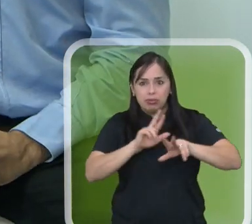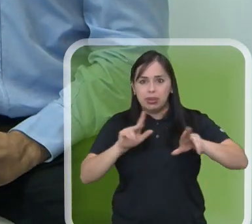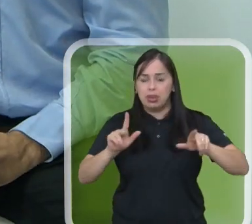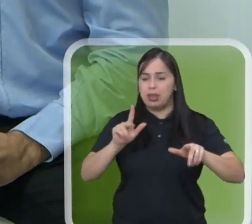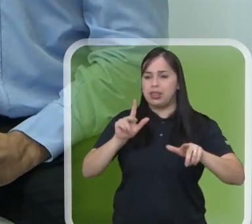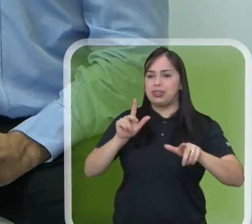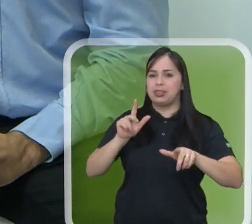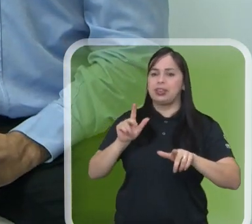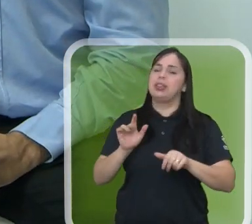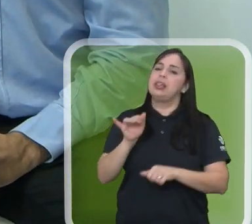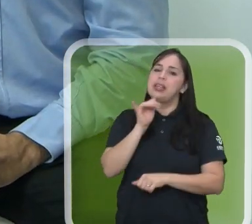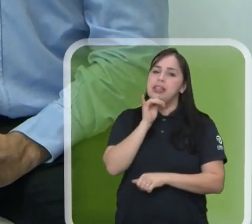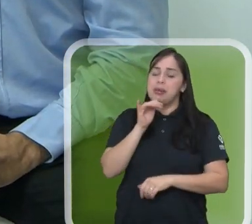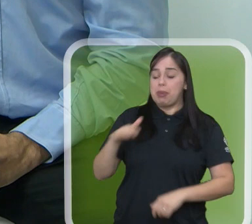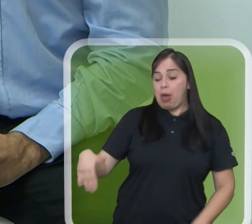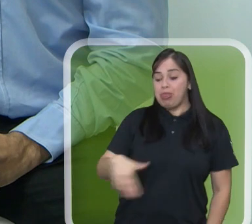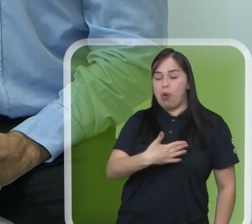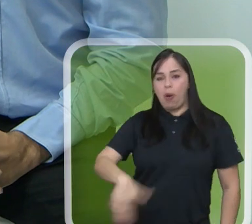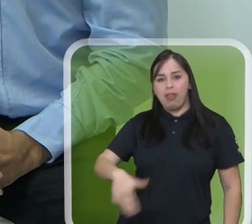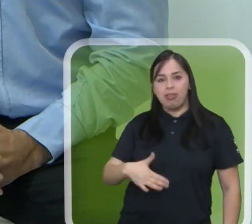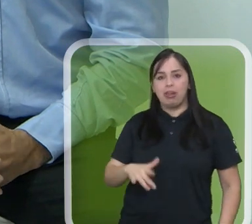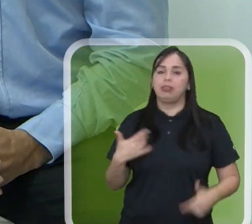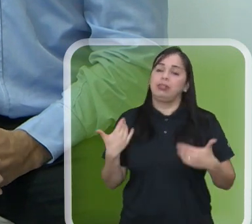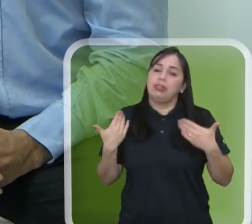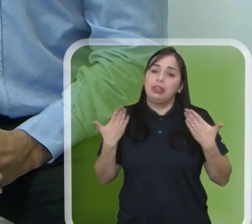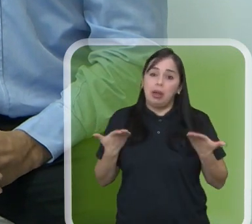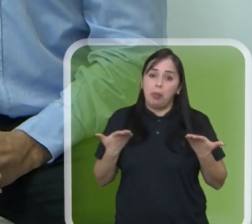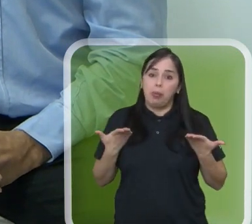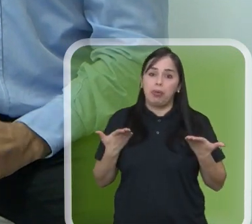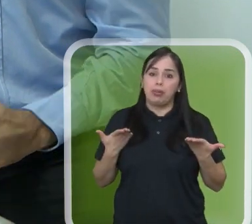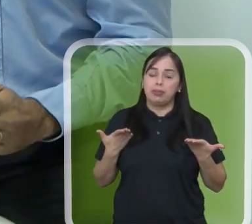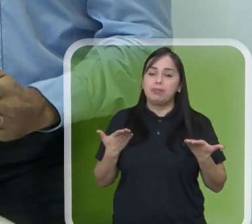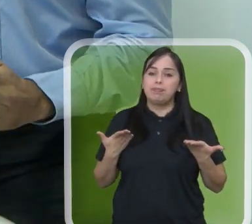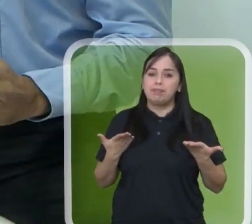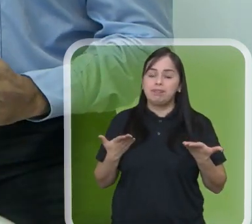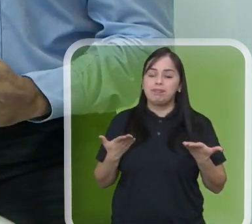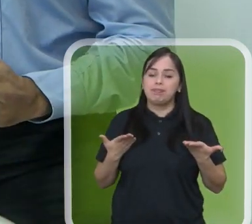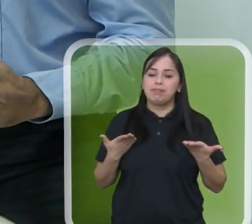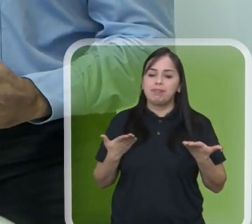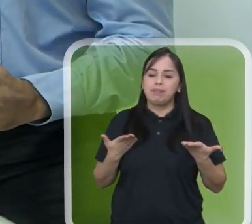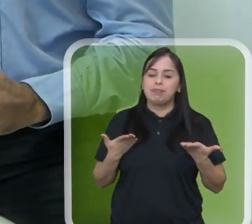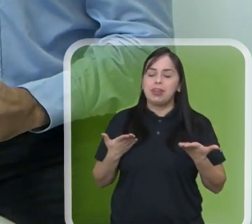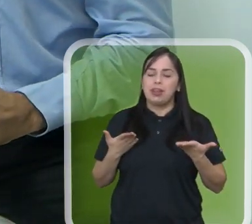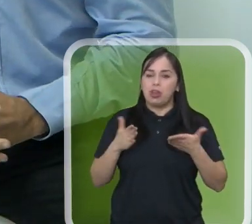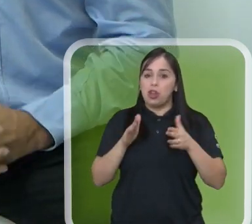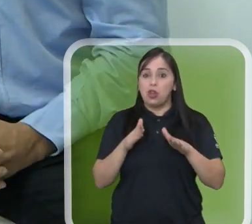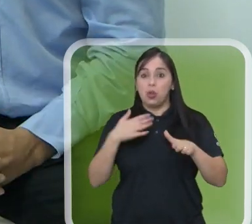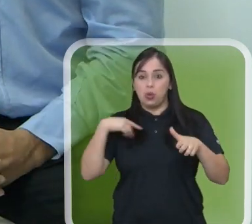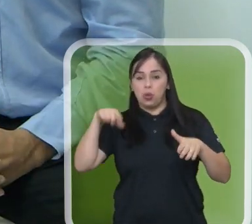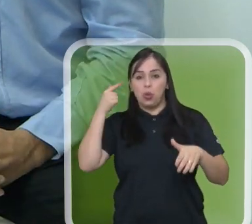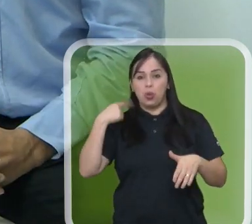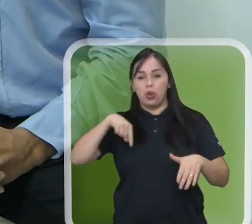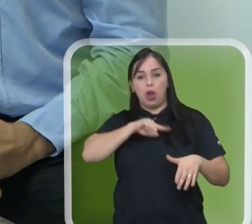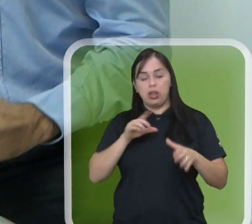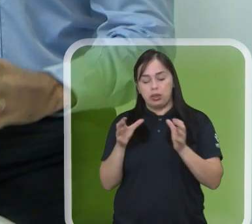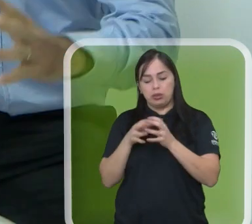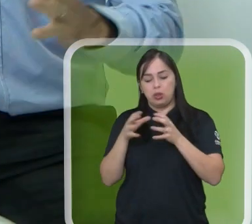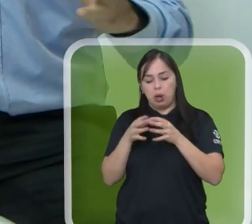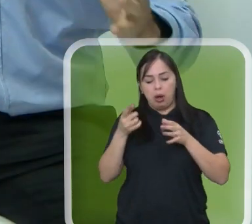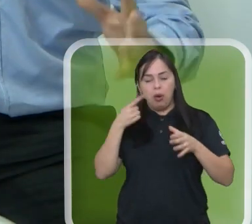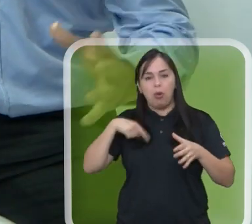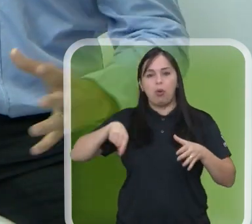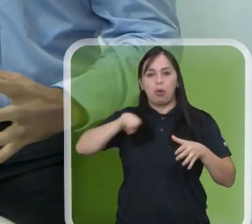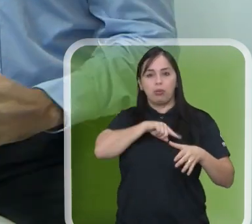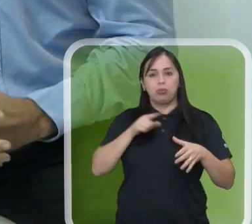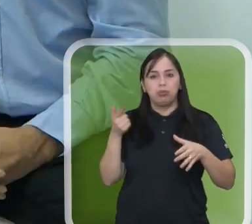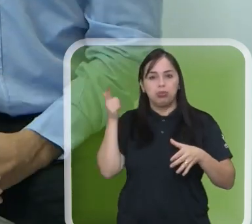nosso ataque. E aí é onde a gente, quando passamos de fase, o time de fato parece que chegou no